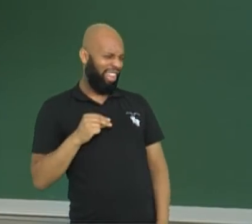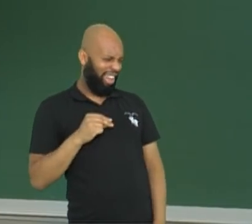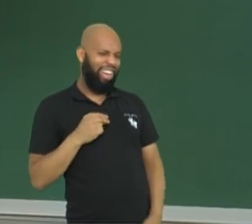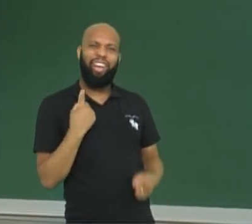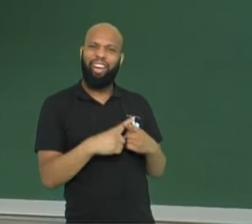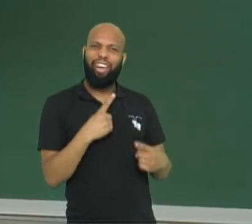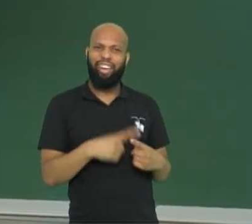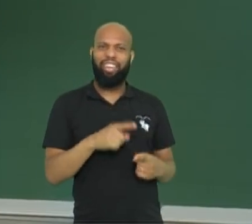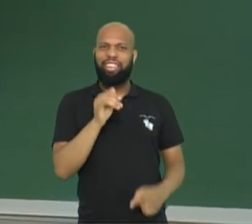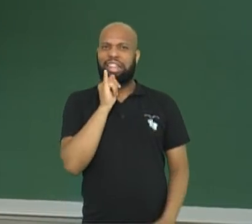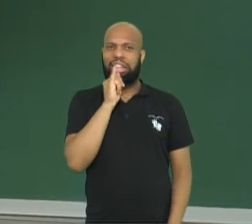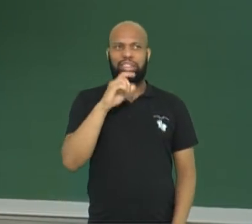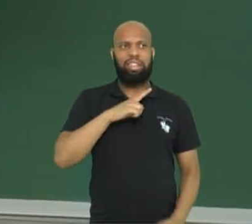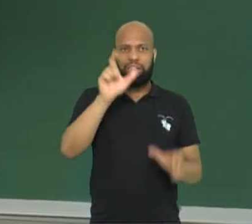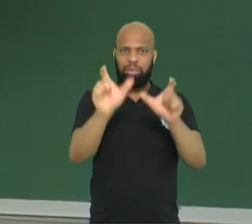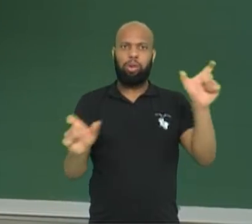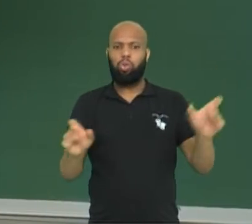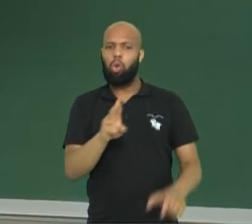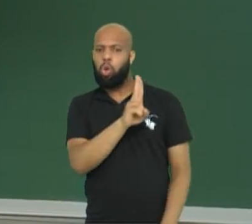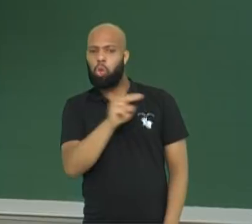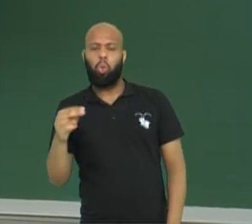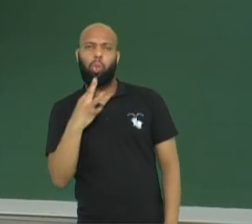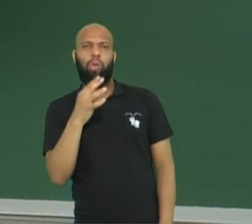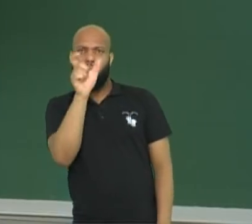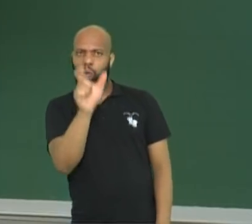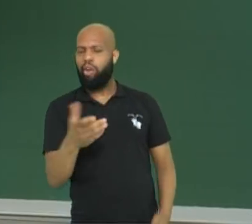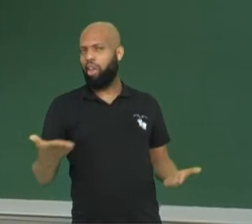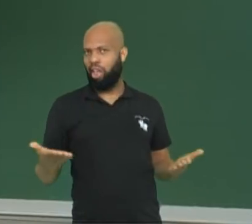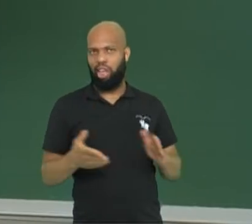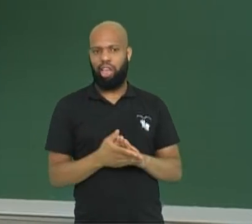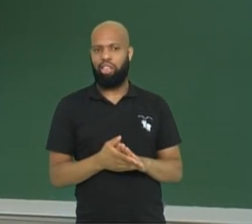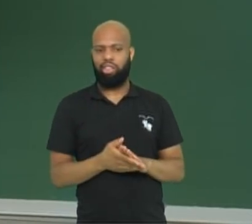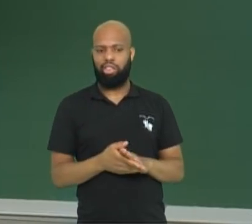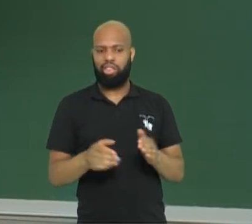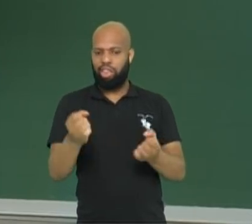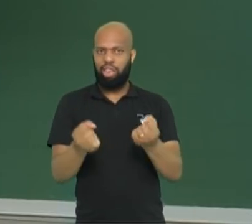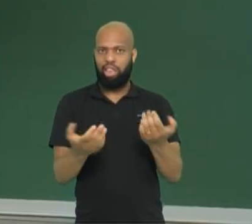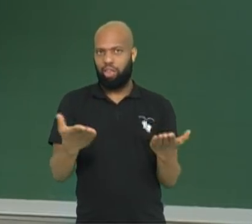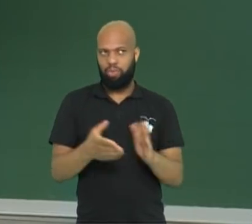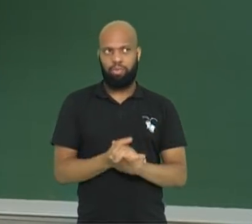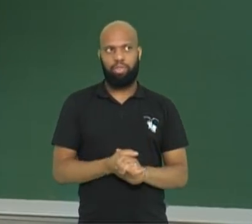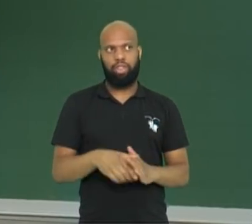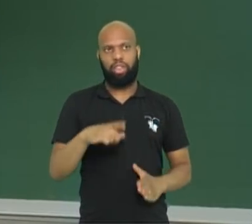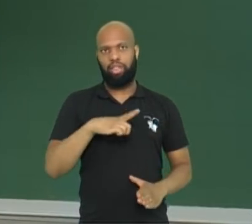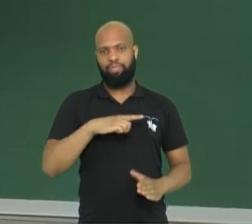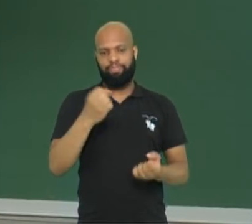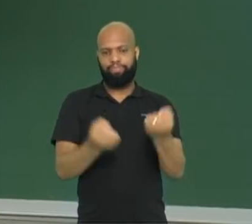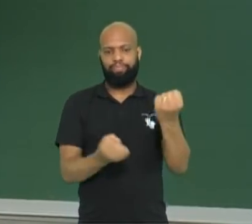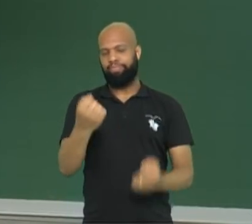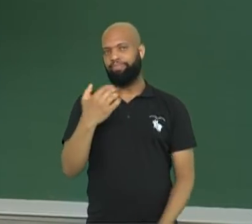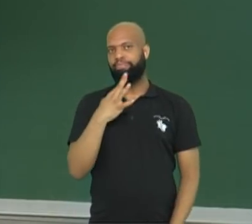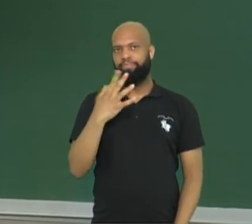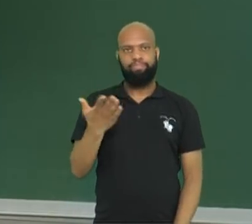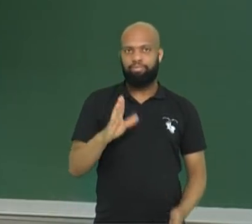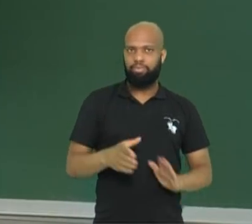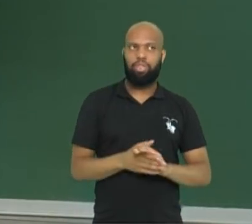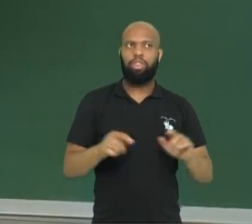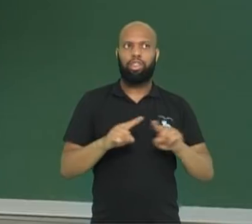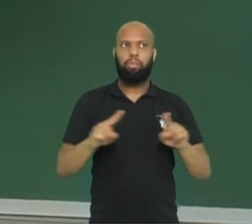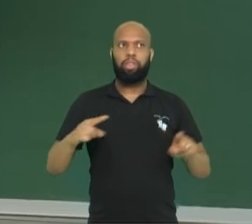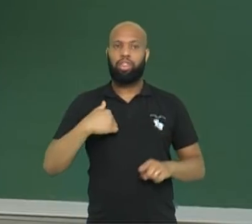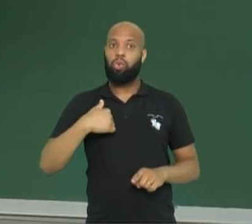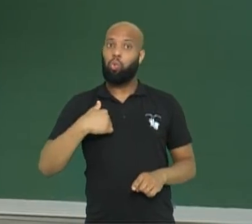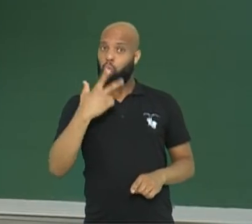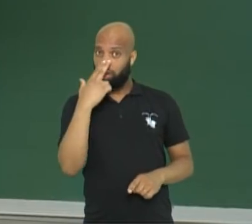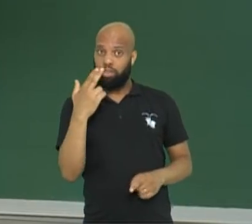mesmo que aquelas pessoas não tivessem conhecimento ali, né? De que se tratava de um automóvel, né? Então, parte